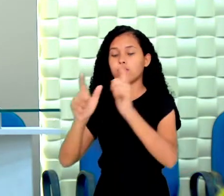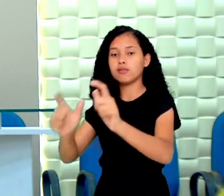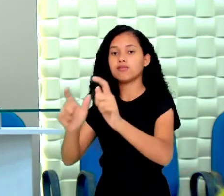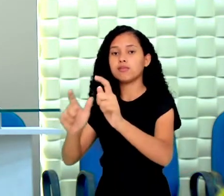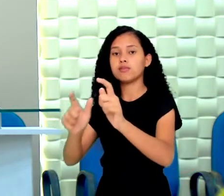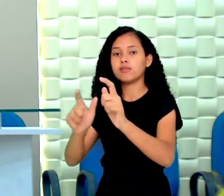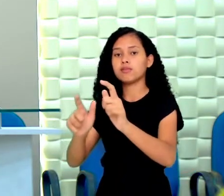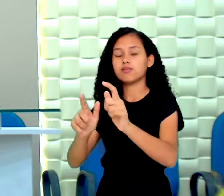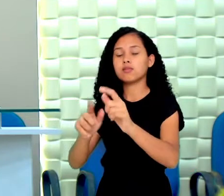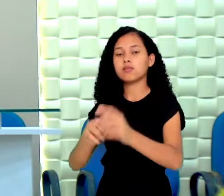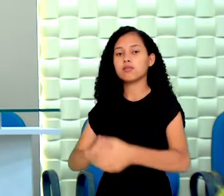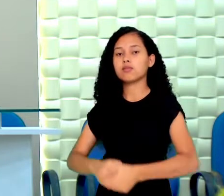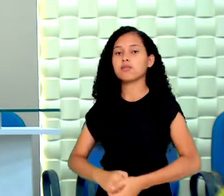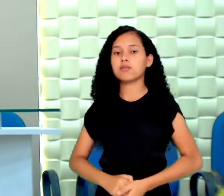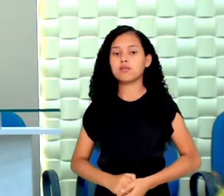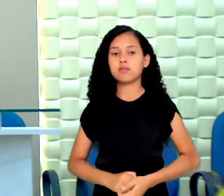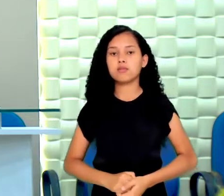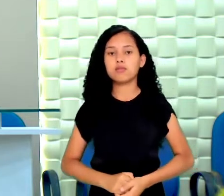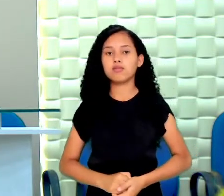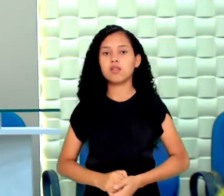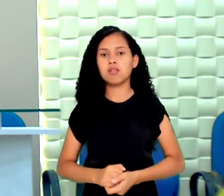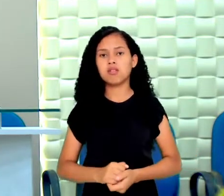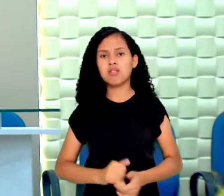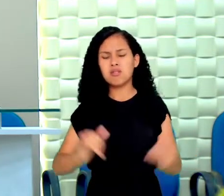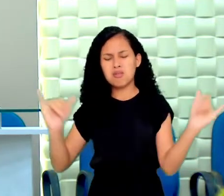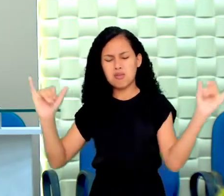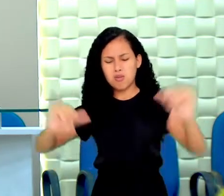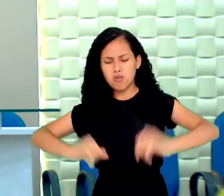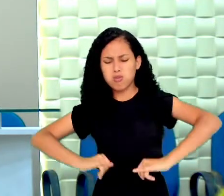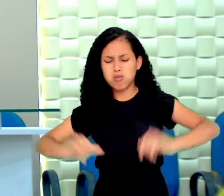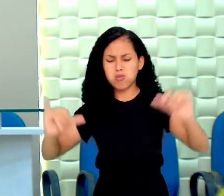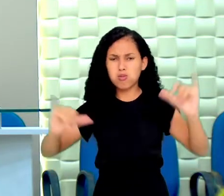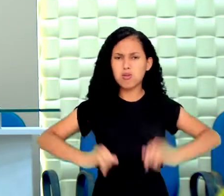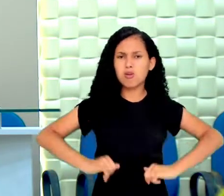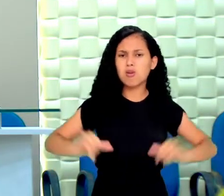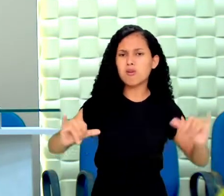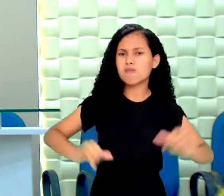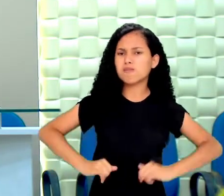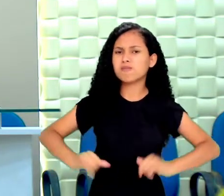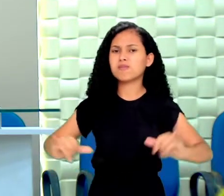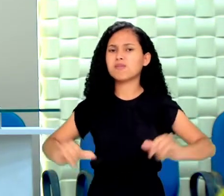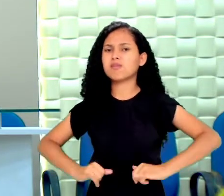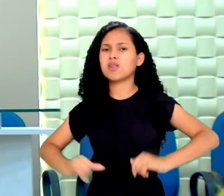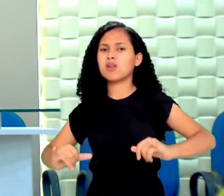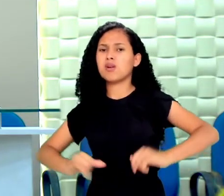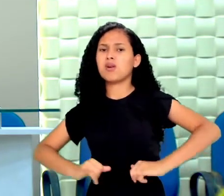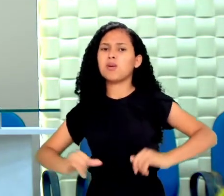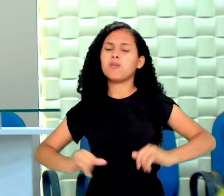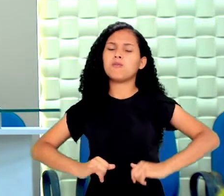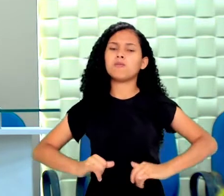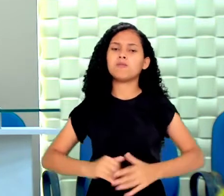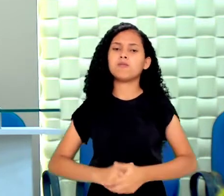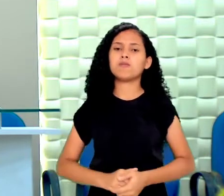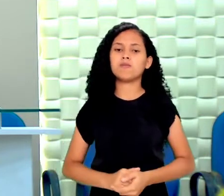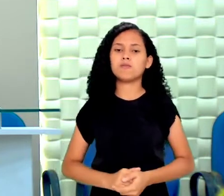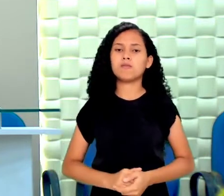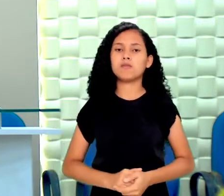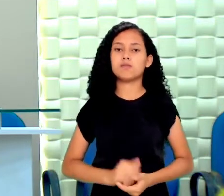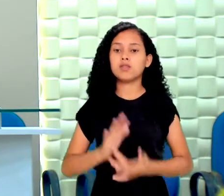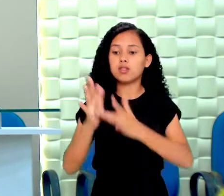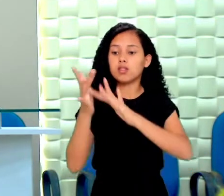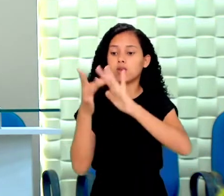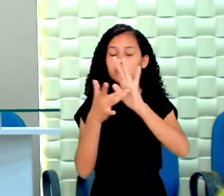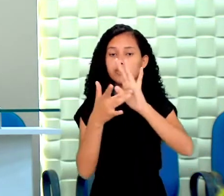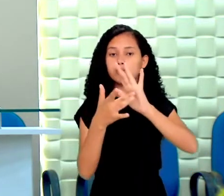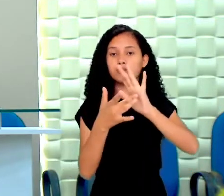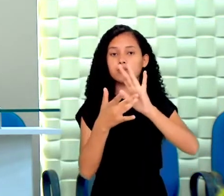mesmo que muito ferido, mesmo que muito machucado,